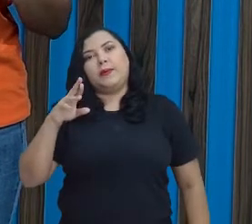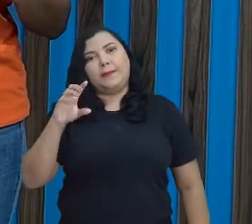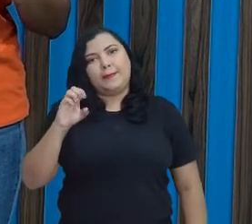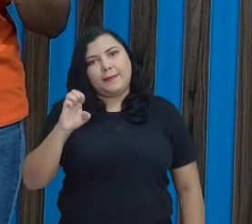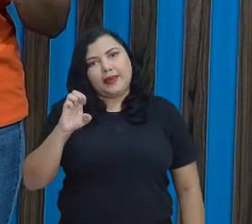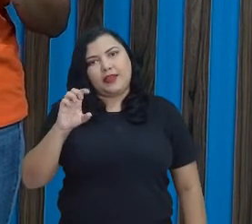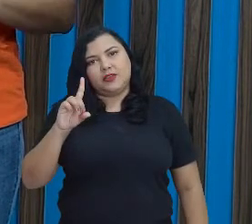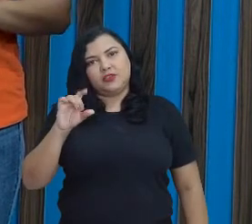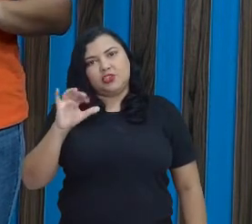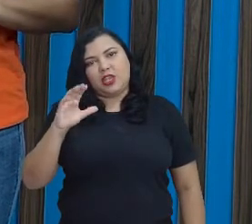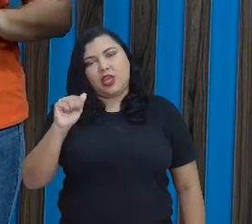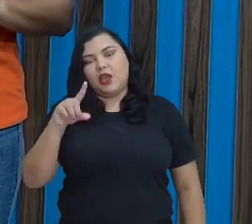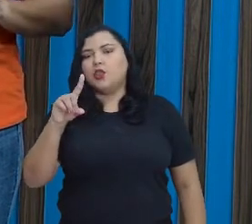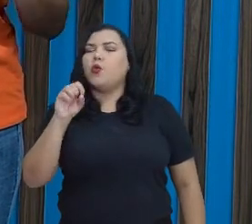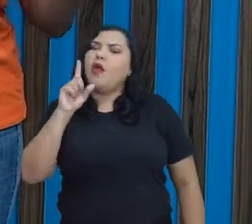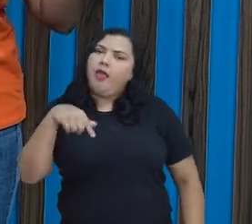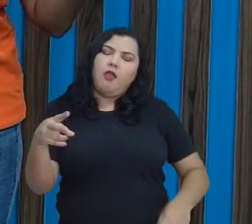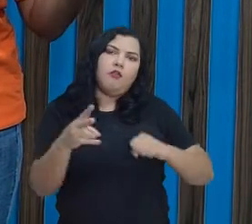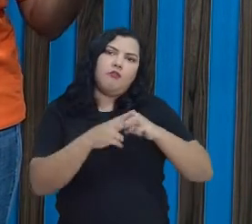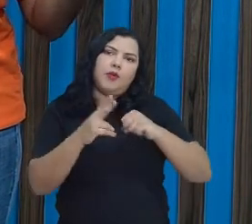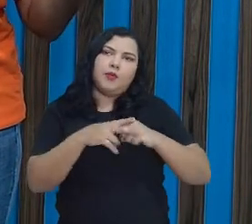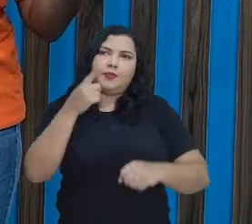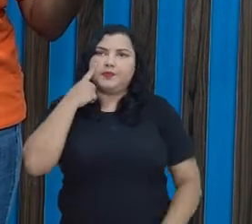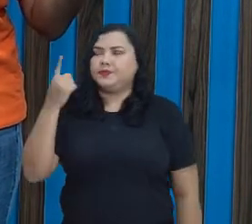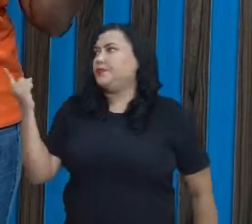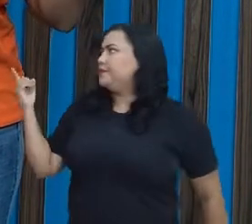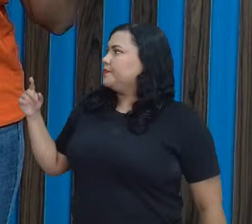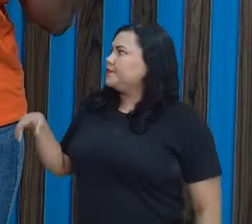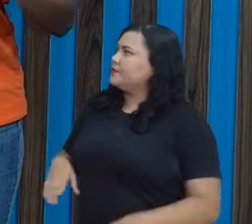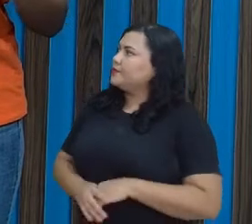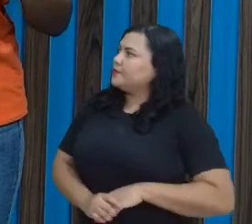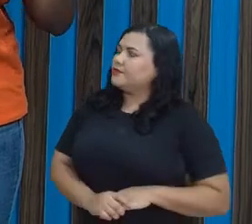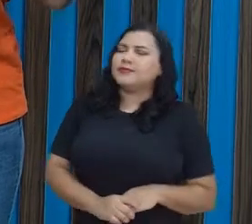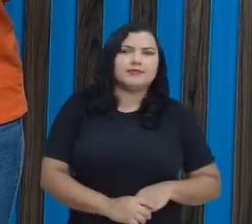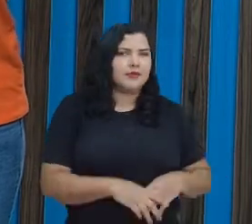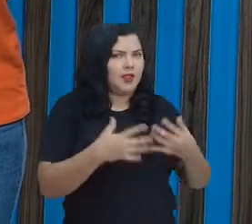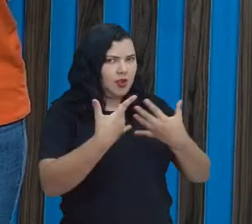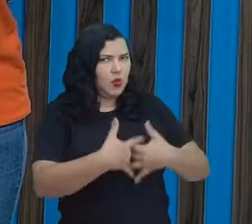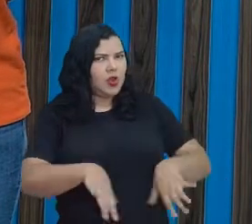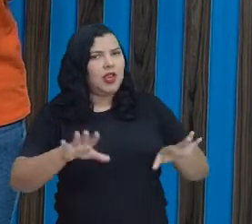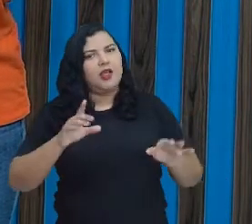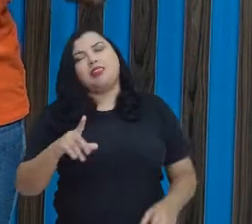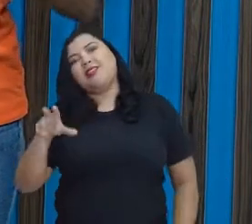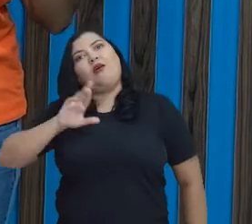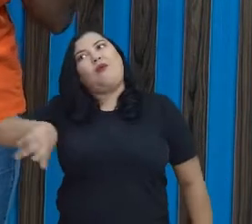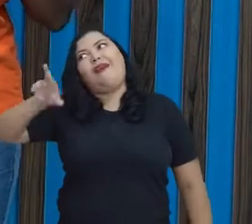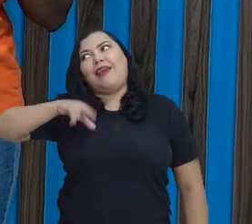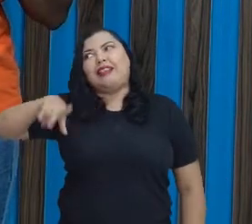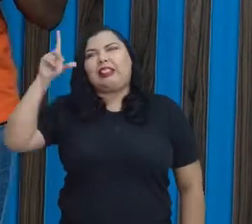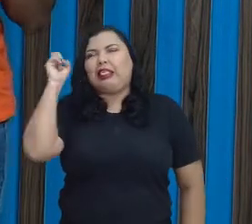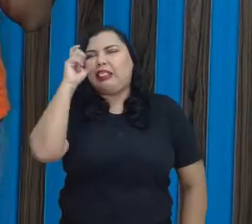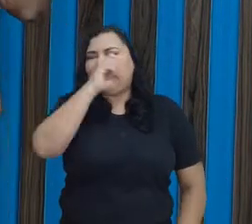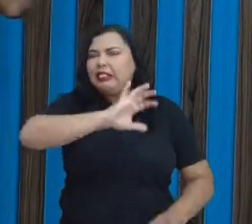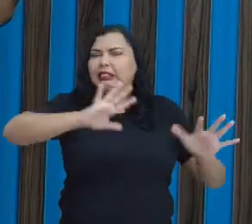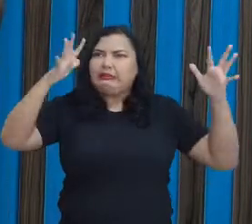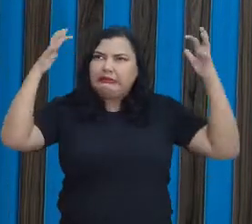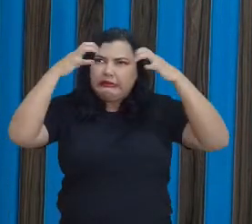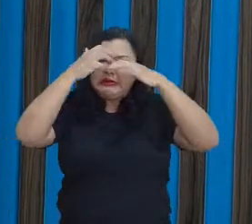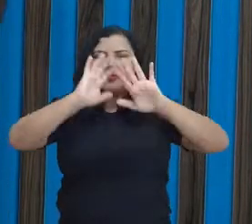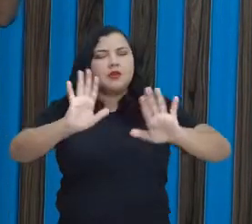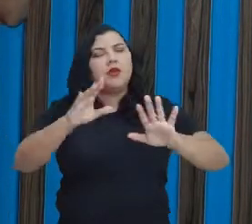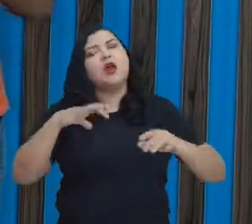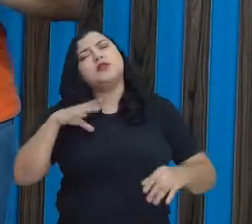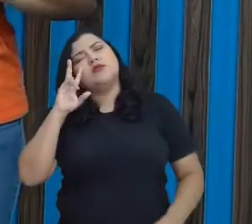verbo. Então, a gente pode dizer que esse é um predicado verbal. Tranquilo, tá vendo? Não é nada complexo, é só vocês